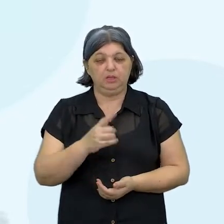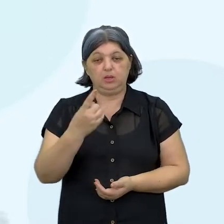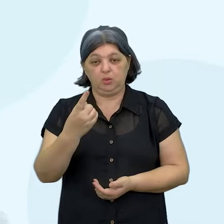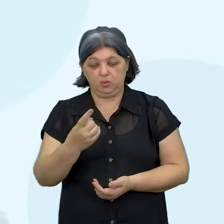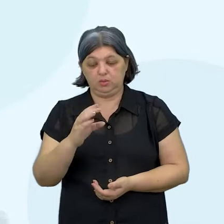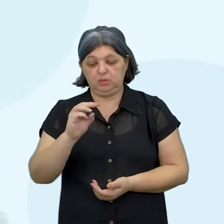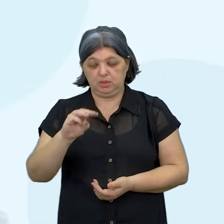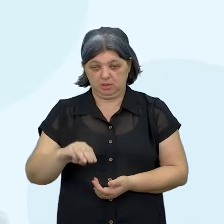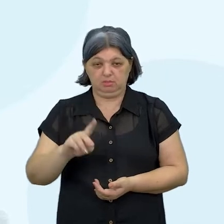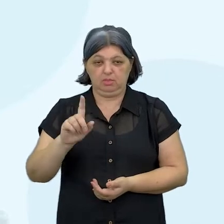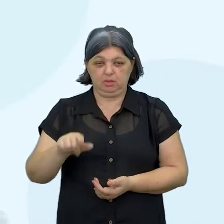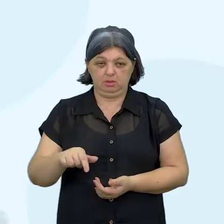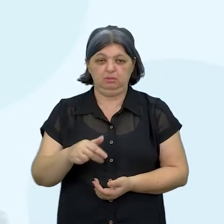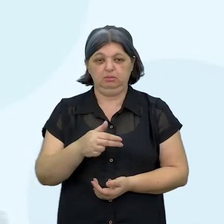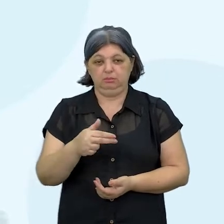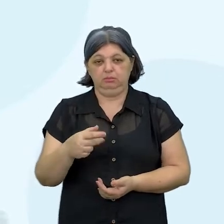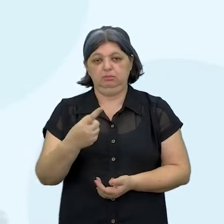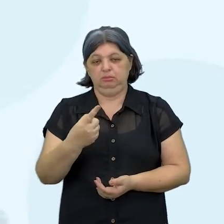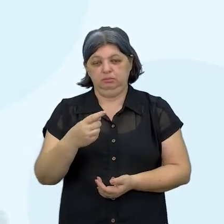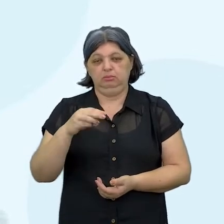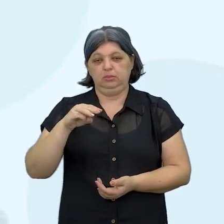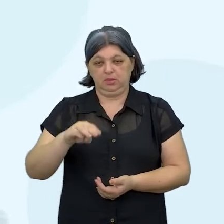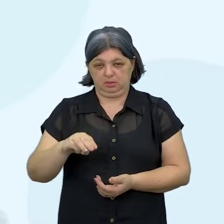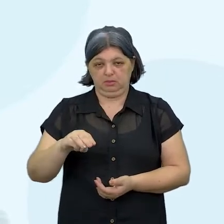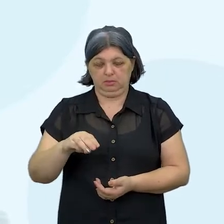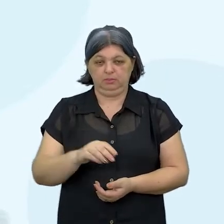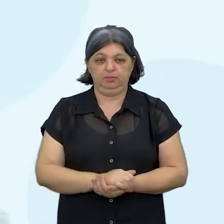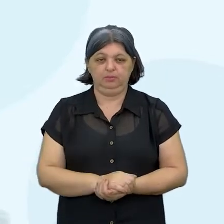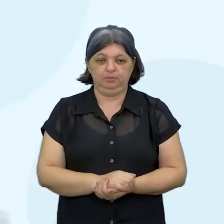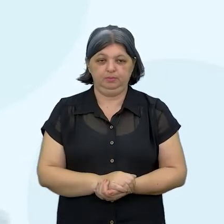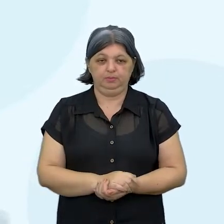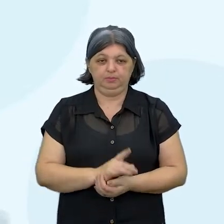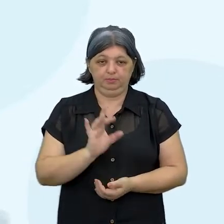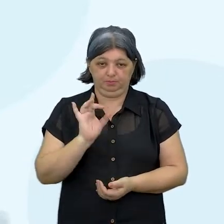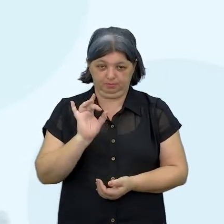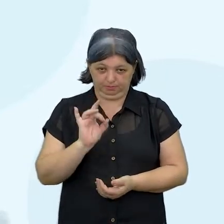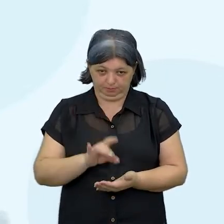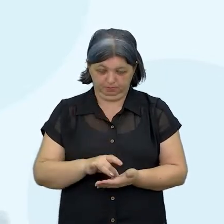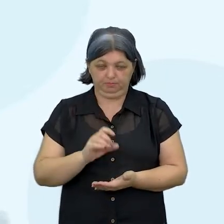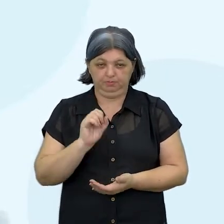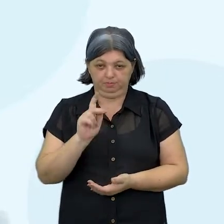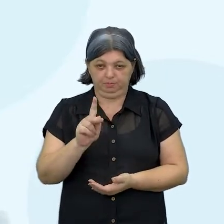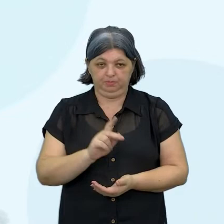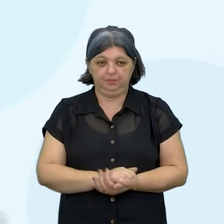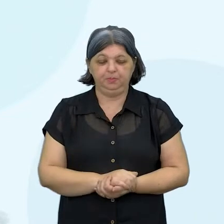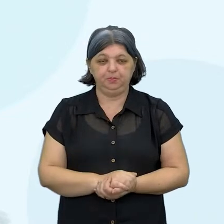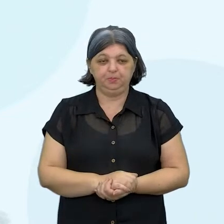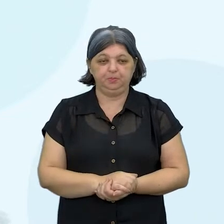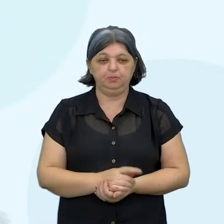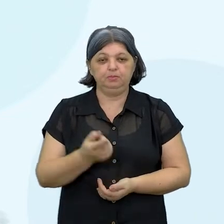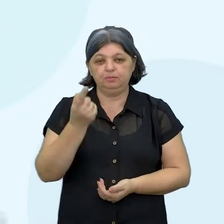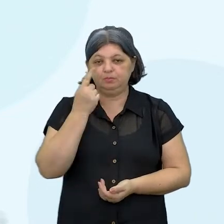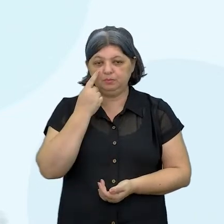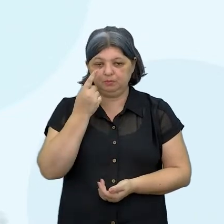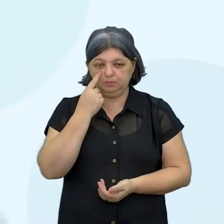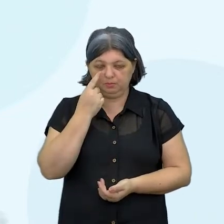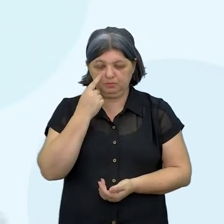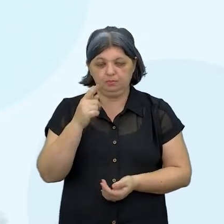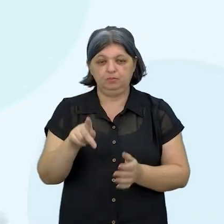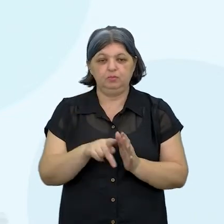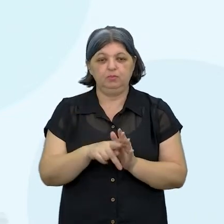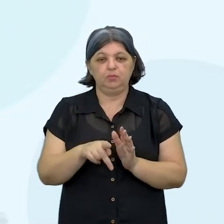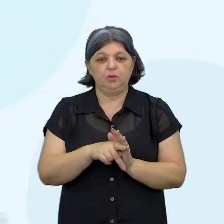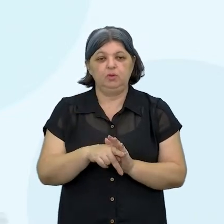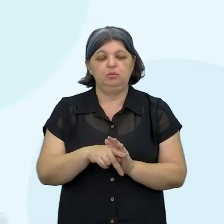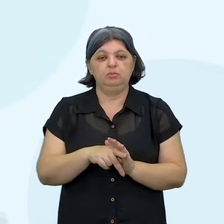papel equivale a 1 metro na vida real. Tudo bem? E aí vocês viram que a nossa unidade na área